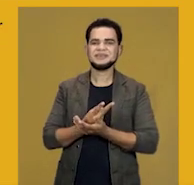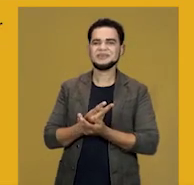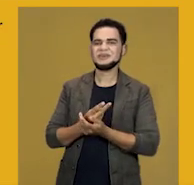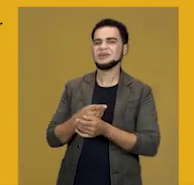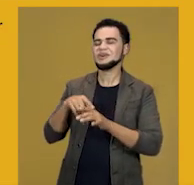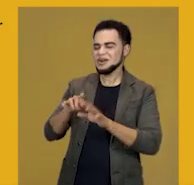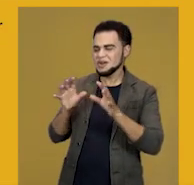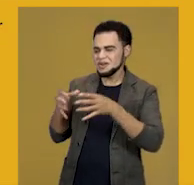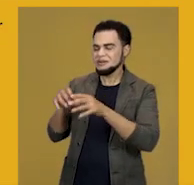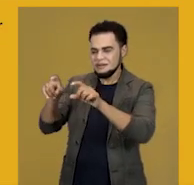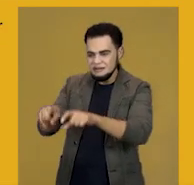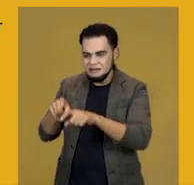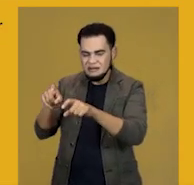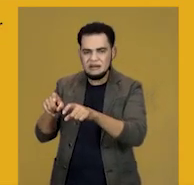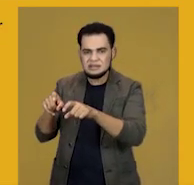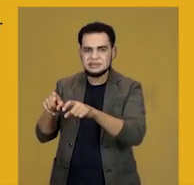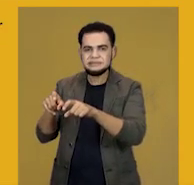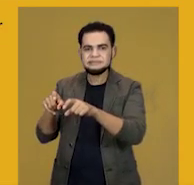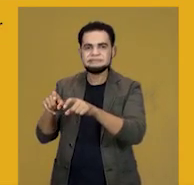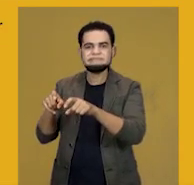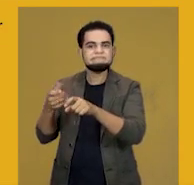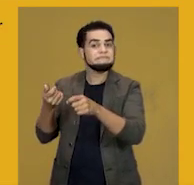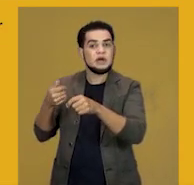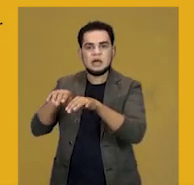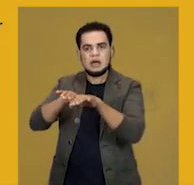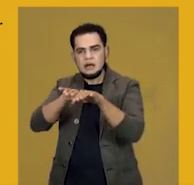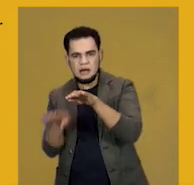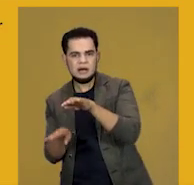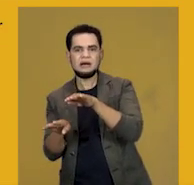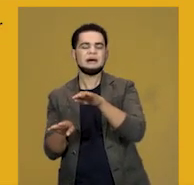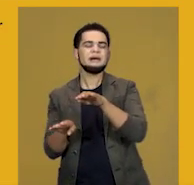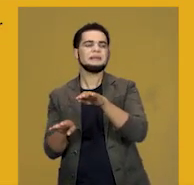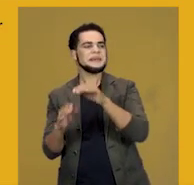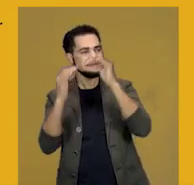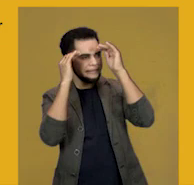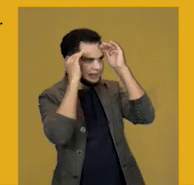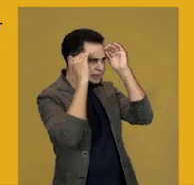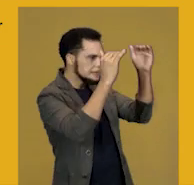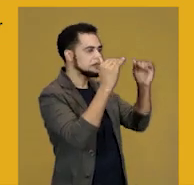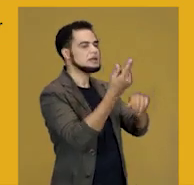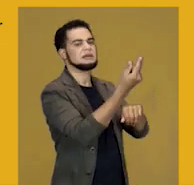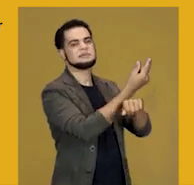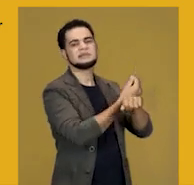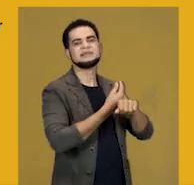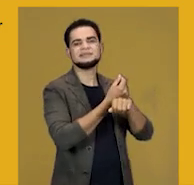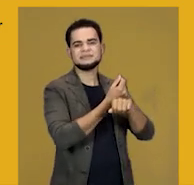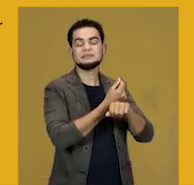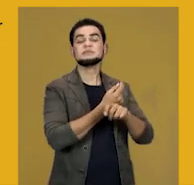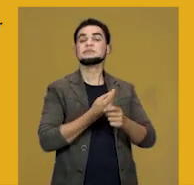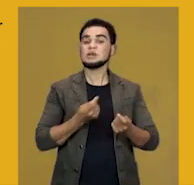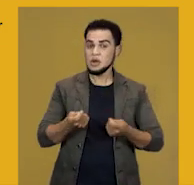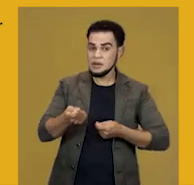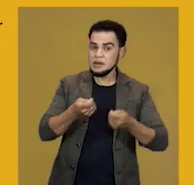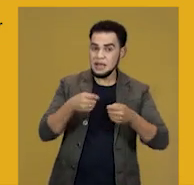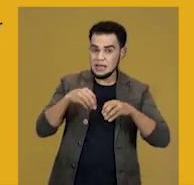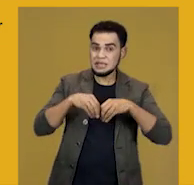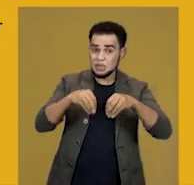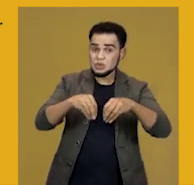sociedade capitalista. Ou seja, tal mudança fez com que a agricultura passasse a